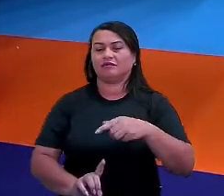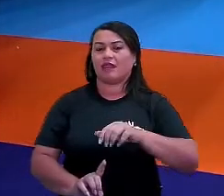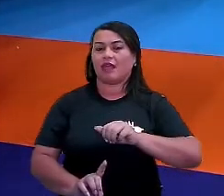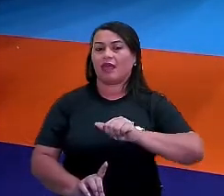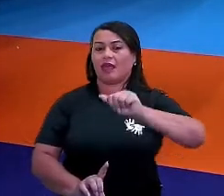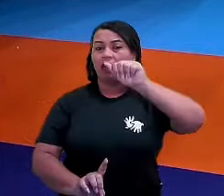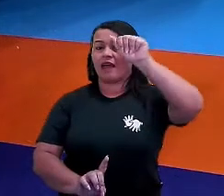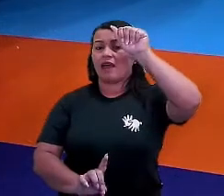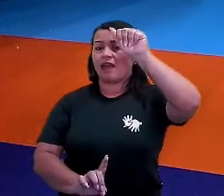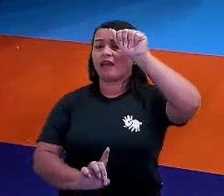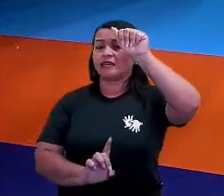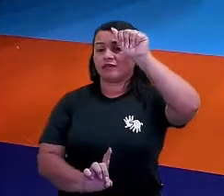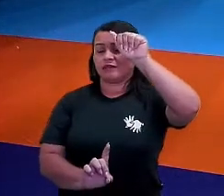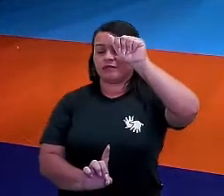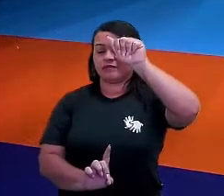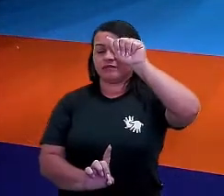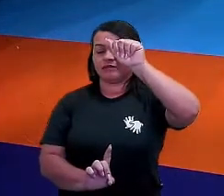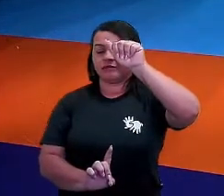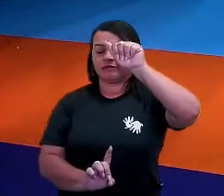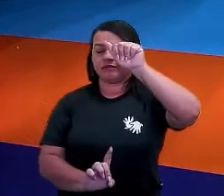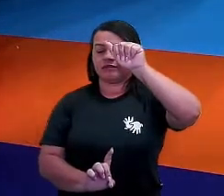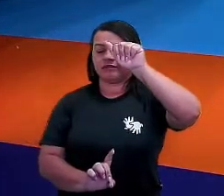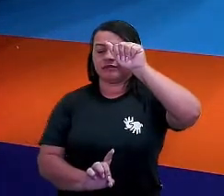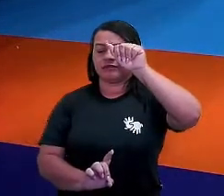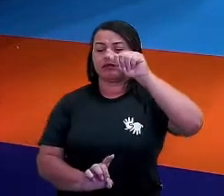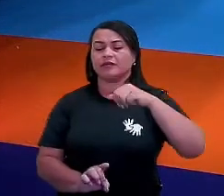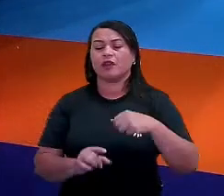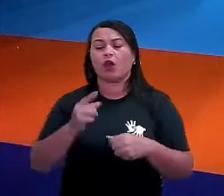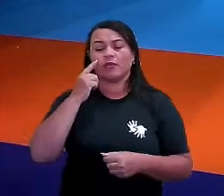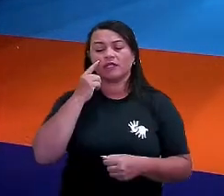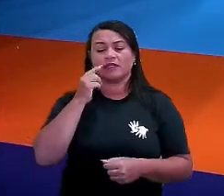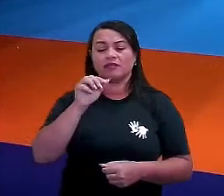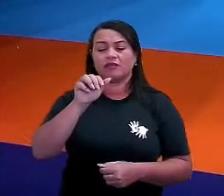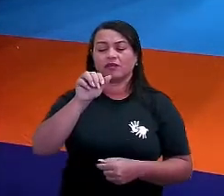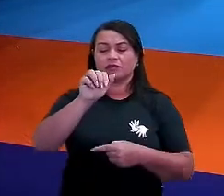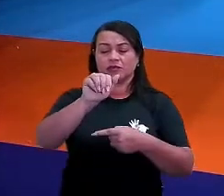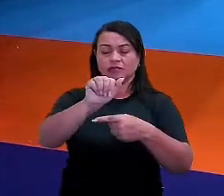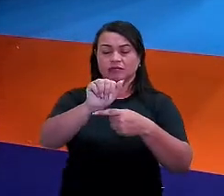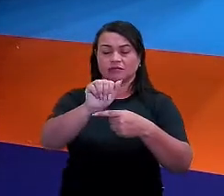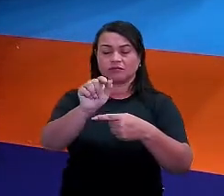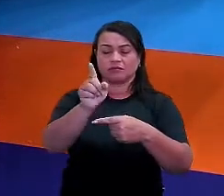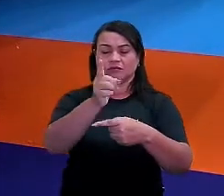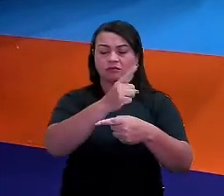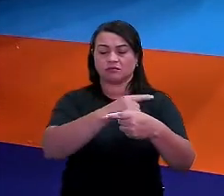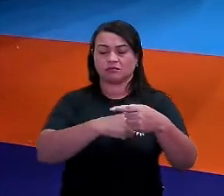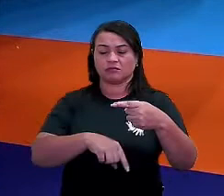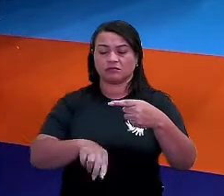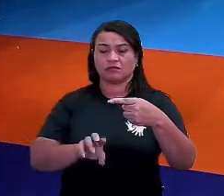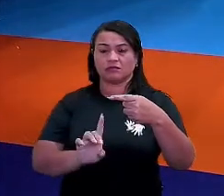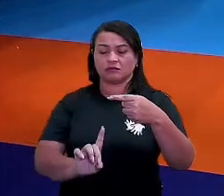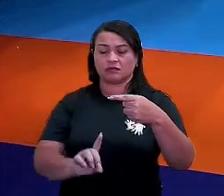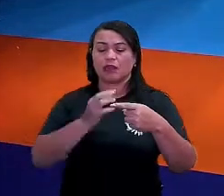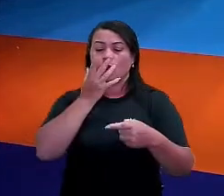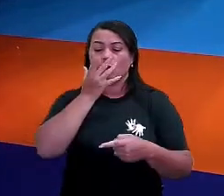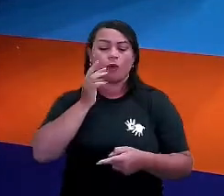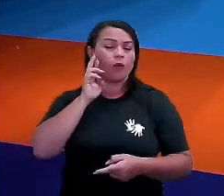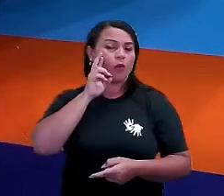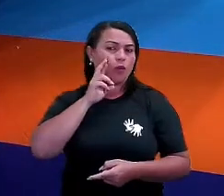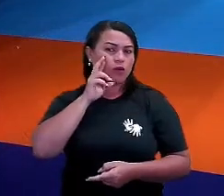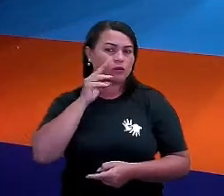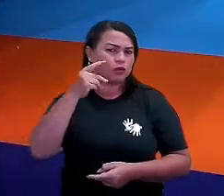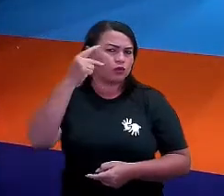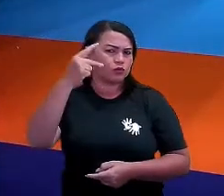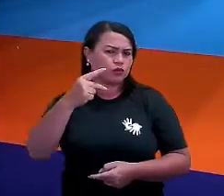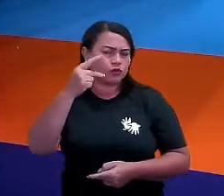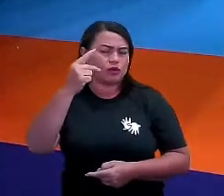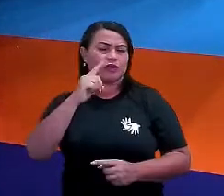Extremidade superior, extremidade inferior. Olha aqui, ó, a curvazinha rosa. Esses dois vão ser